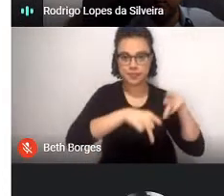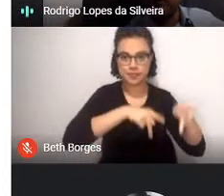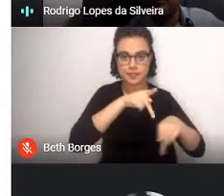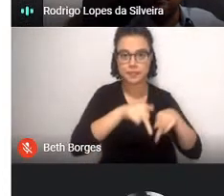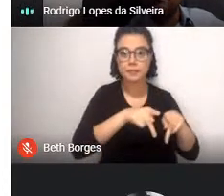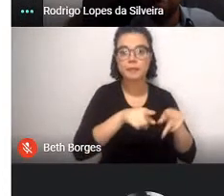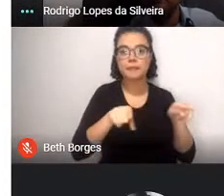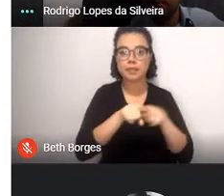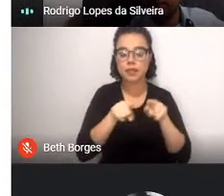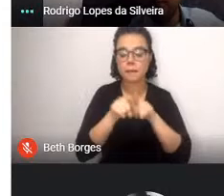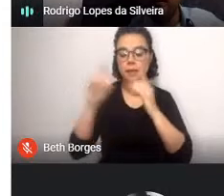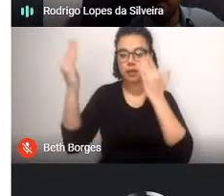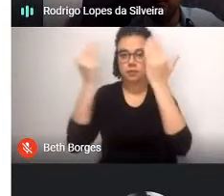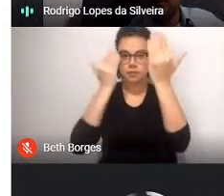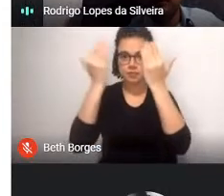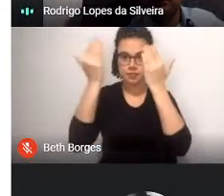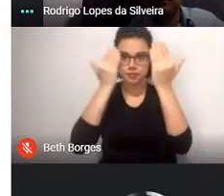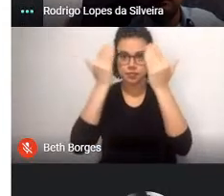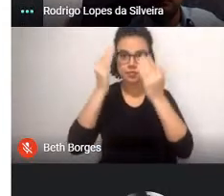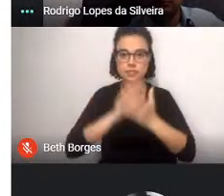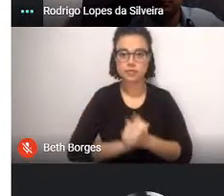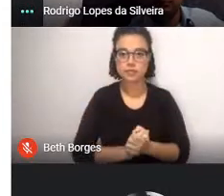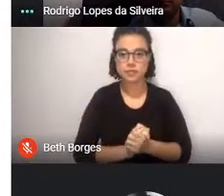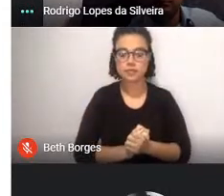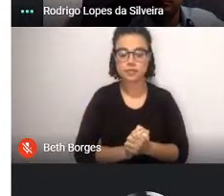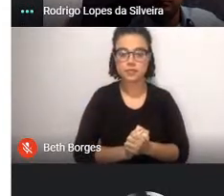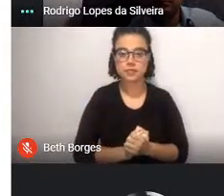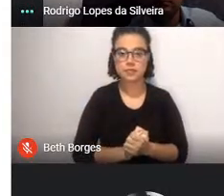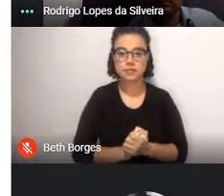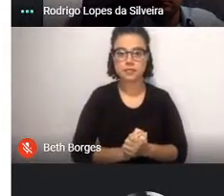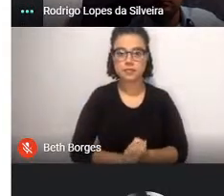com a psicologia. Pode passar, Rafael.